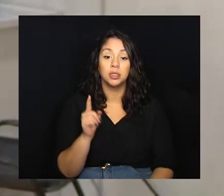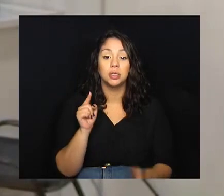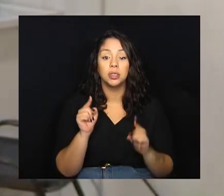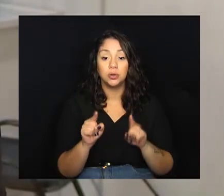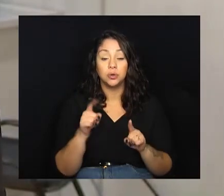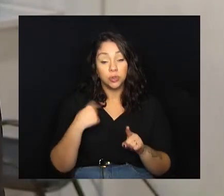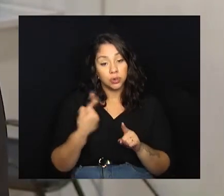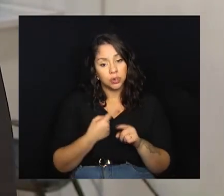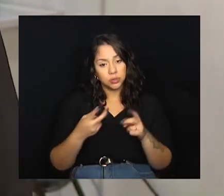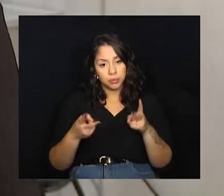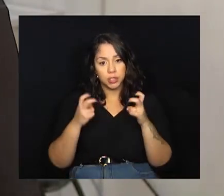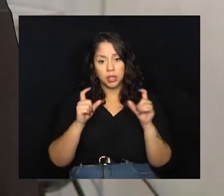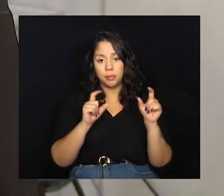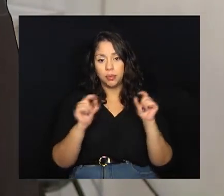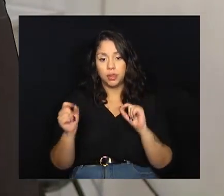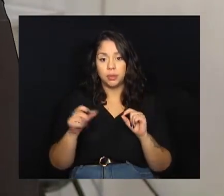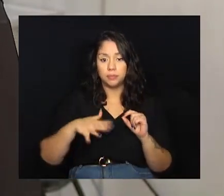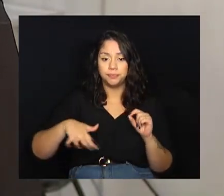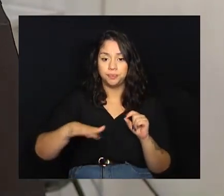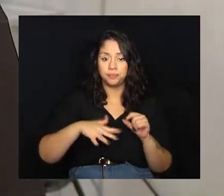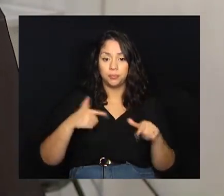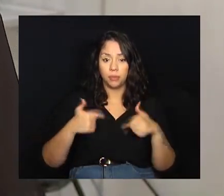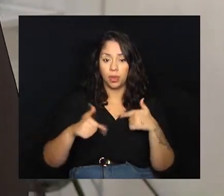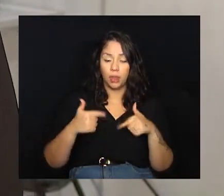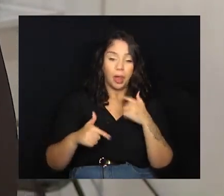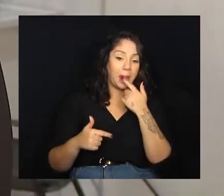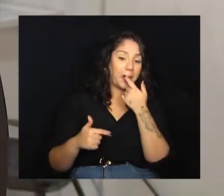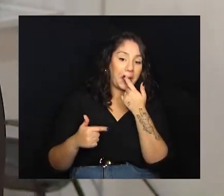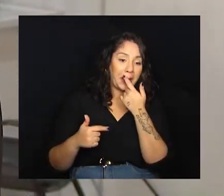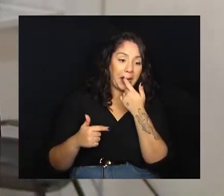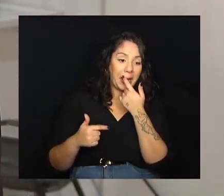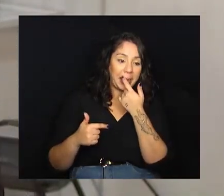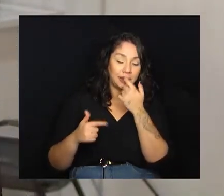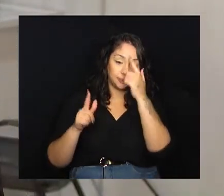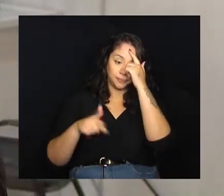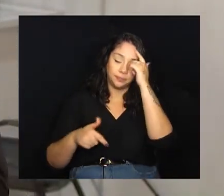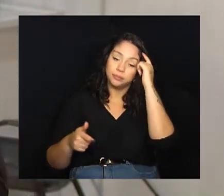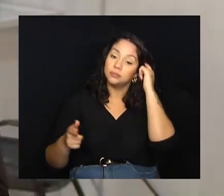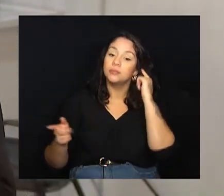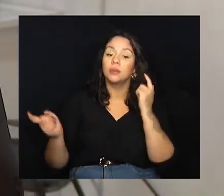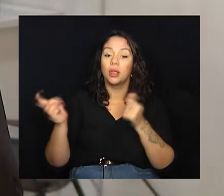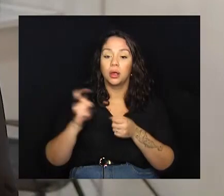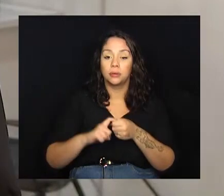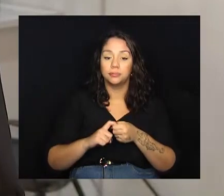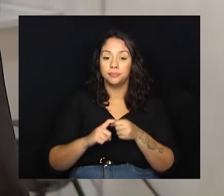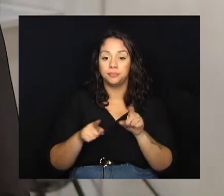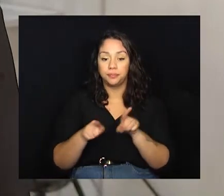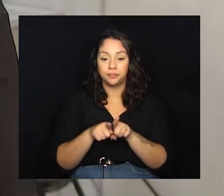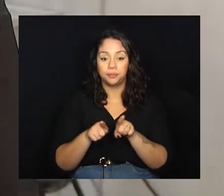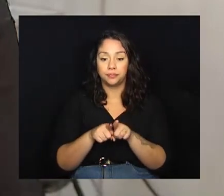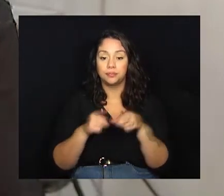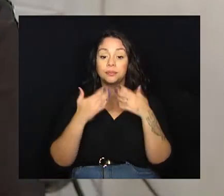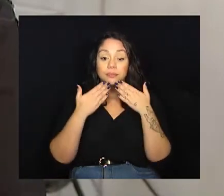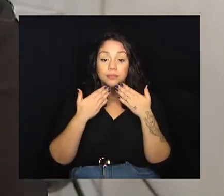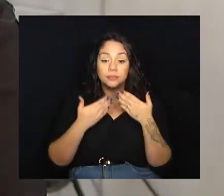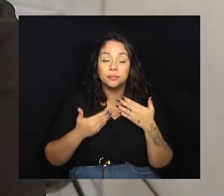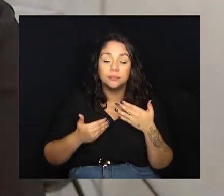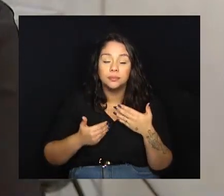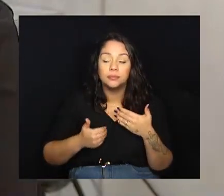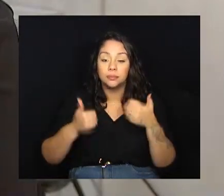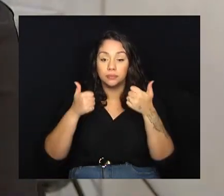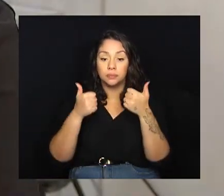a gente observa assim que o trabalhador vem buscando eh se recolocar e às vezes até melhorar né